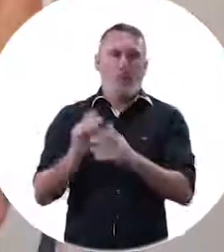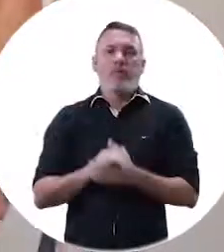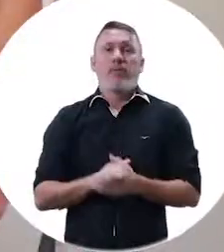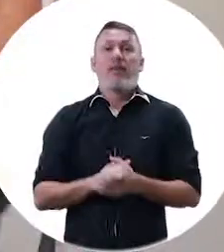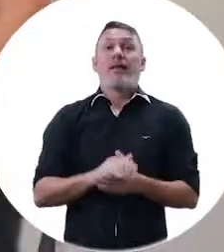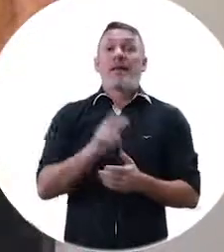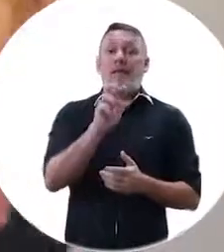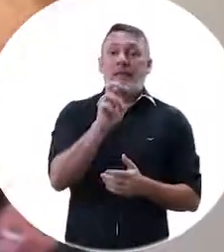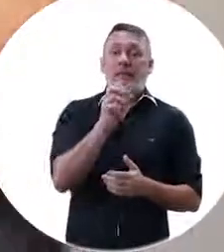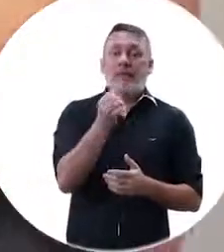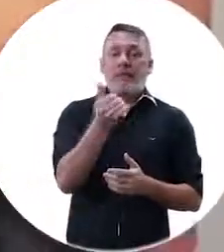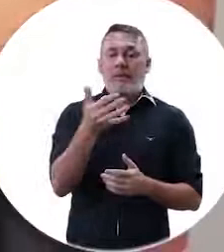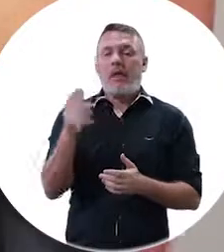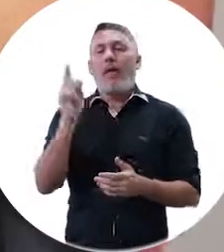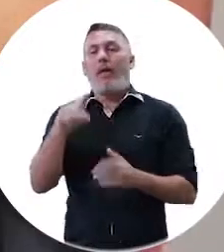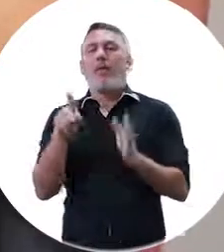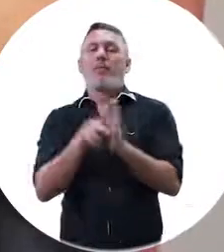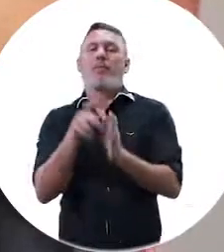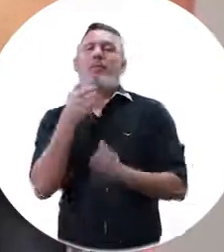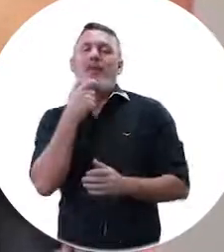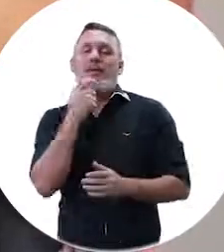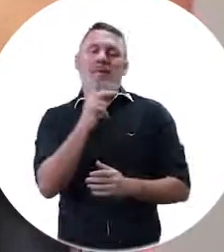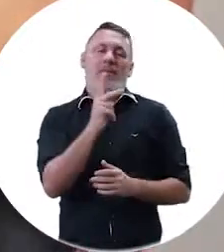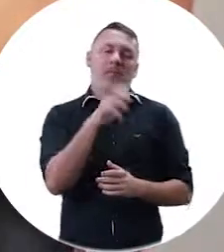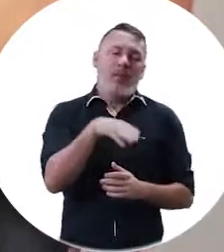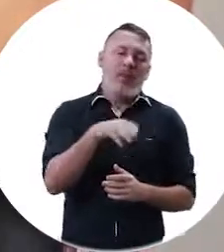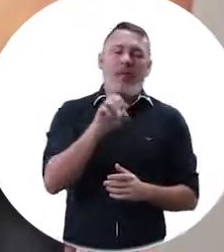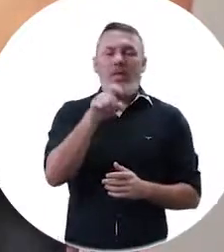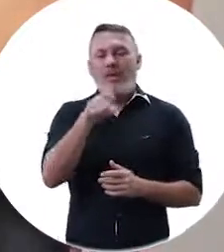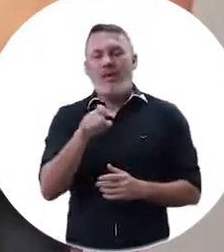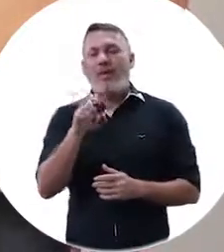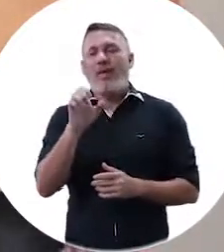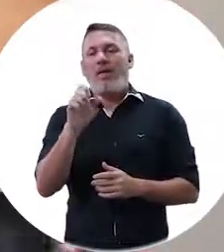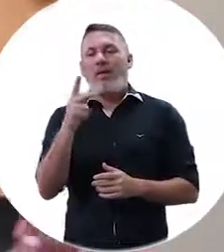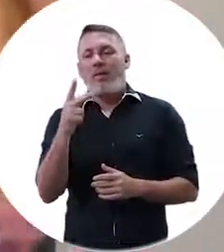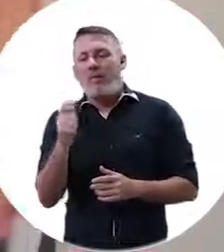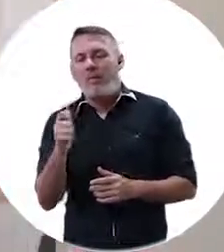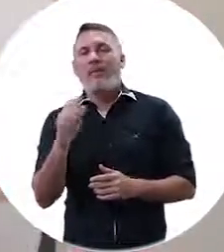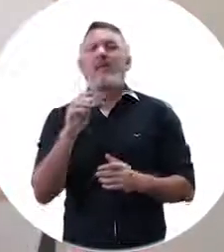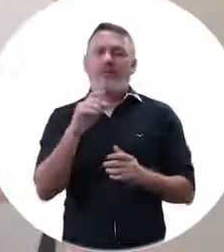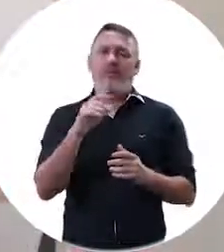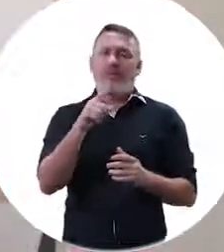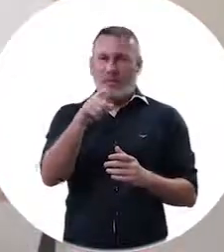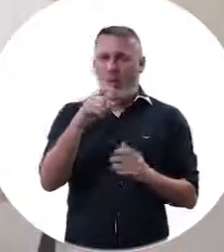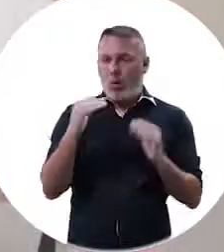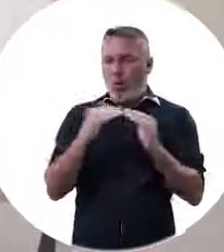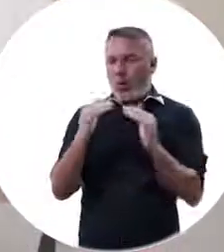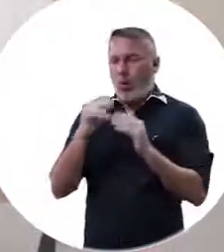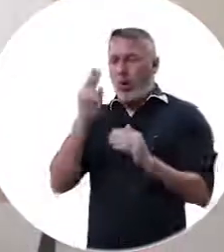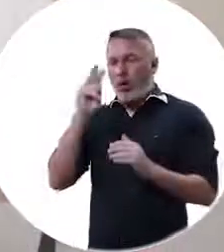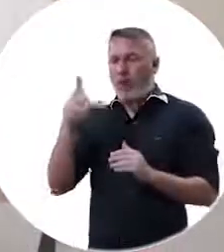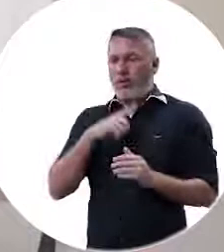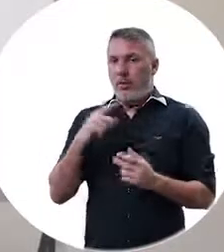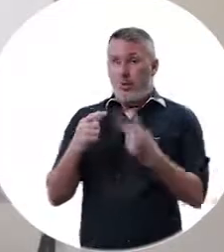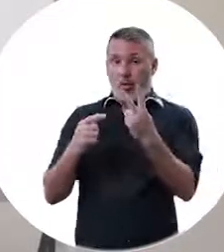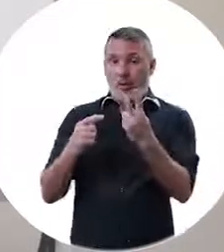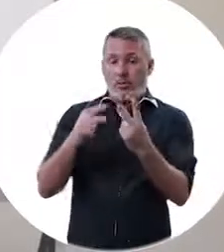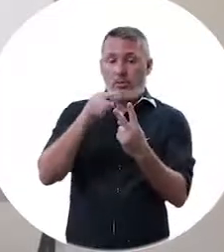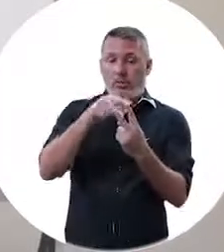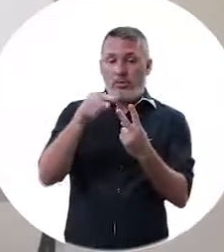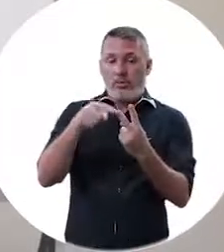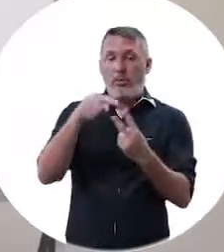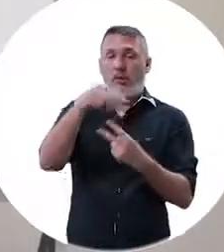5 em diante você vai usar penta, hexa, hepta e por aí vai. Tudo bem? Concorda comigo que são 2